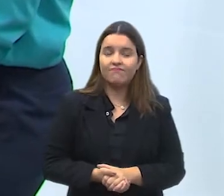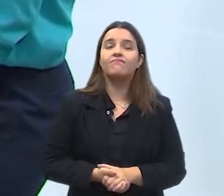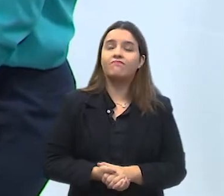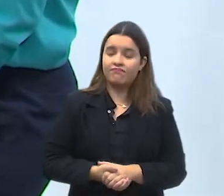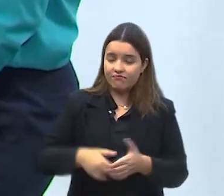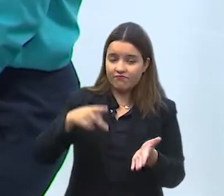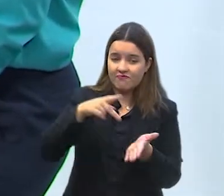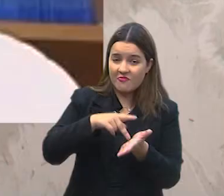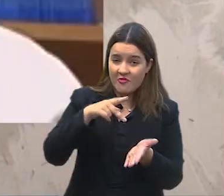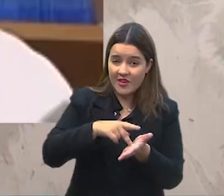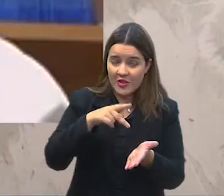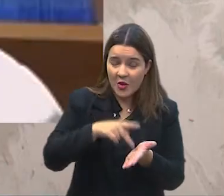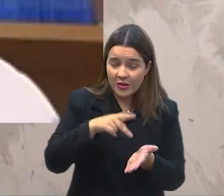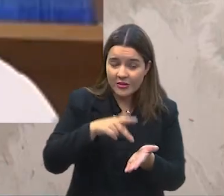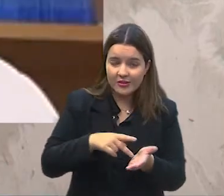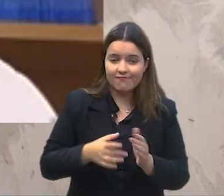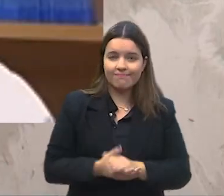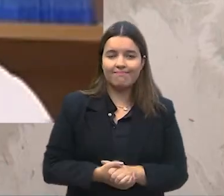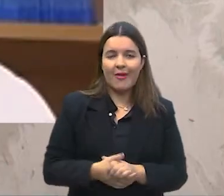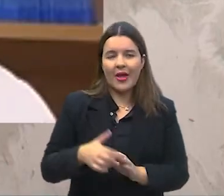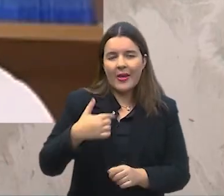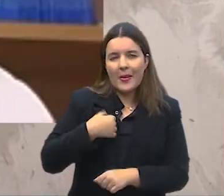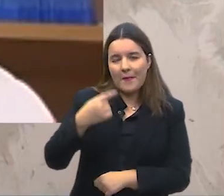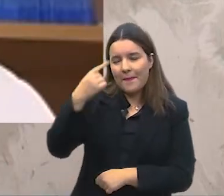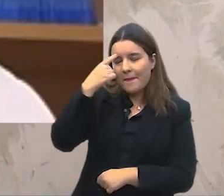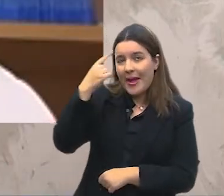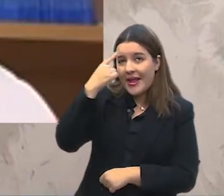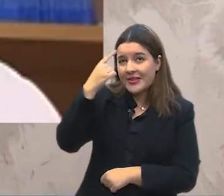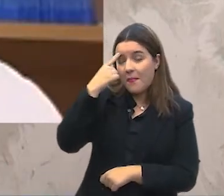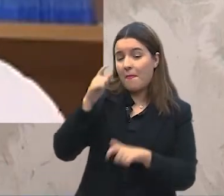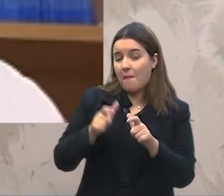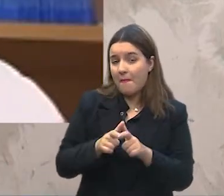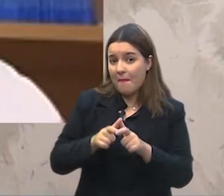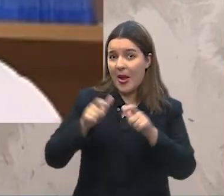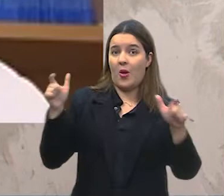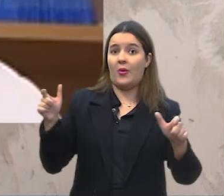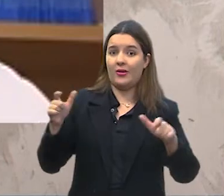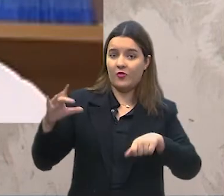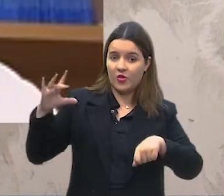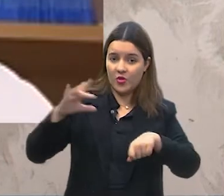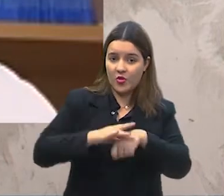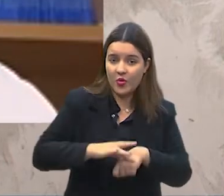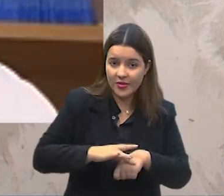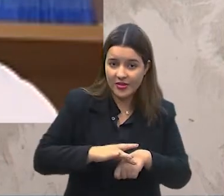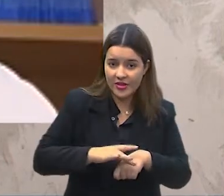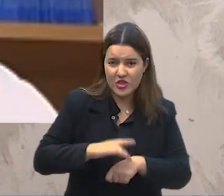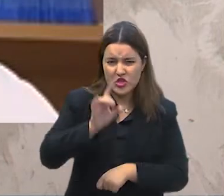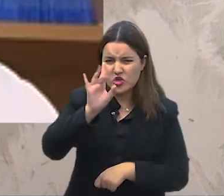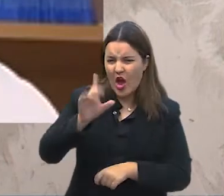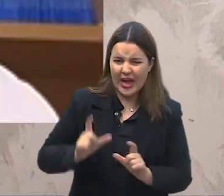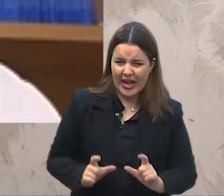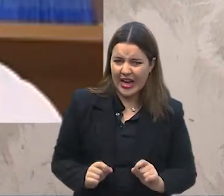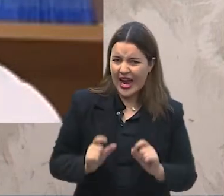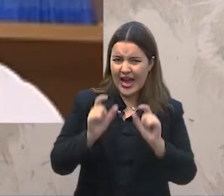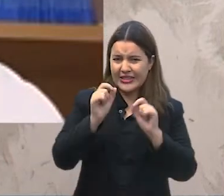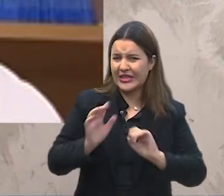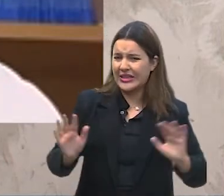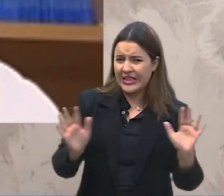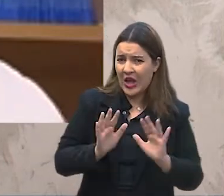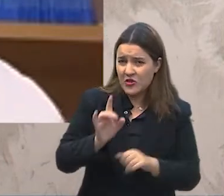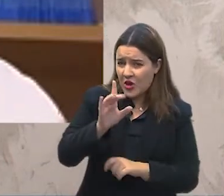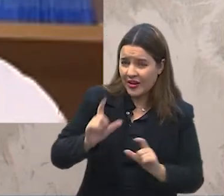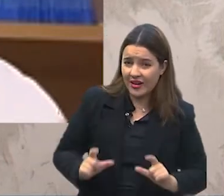Você sabe que o grande segredo da maioria das doenças, e nós não precisamos aqui chegar só no câncer, olhar só para o